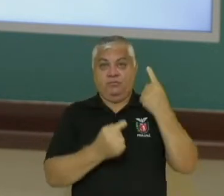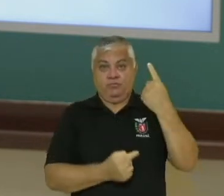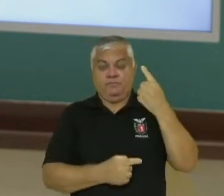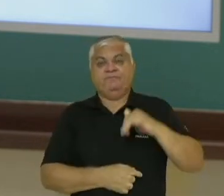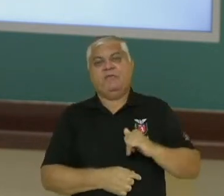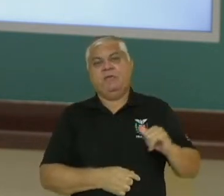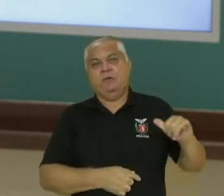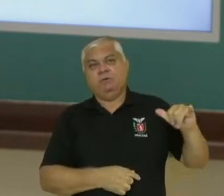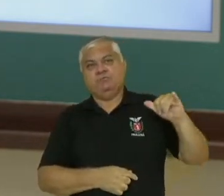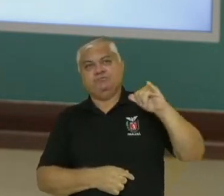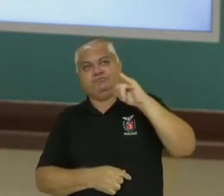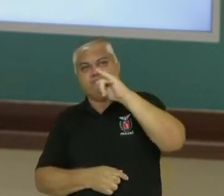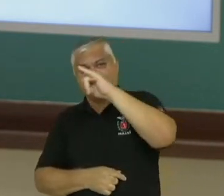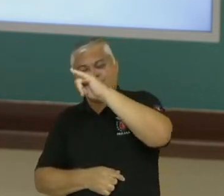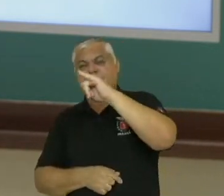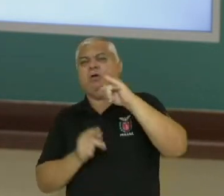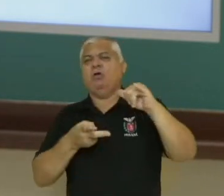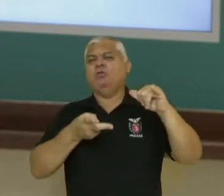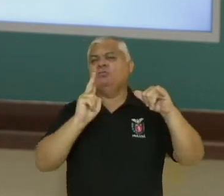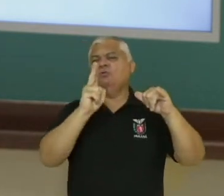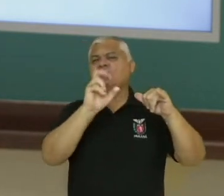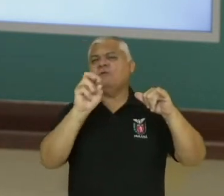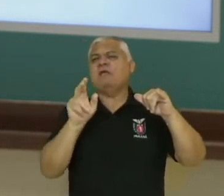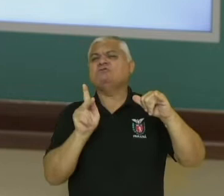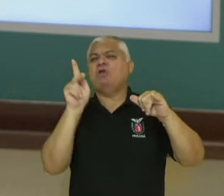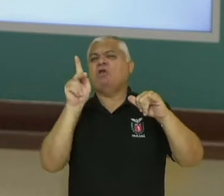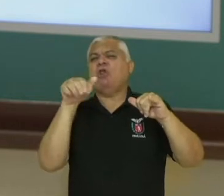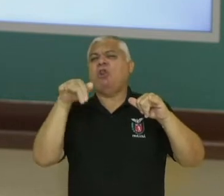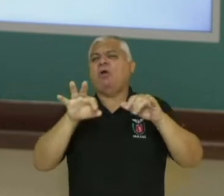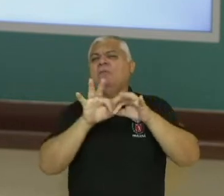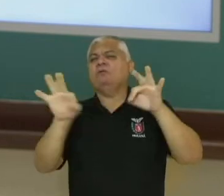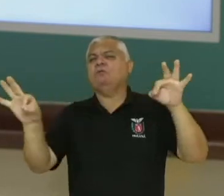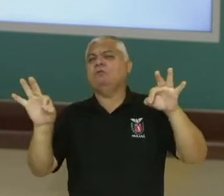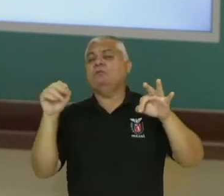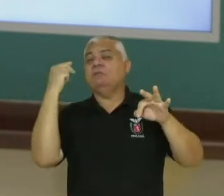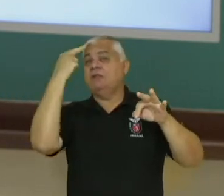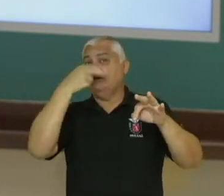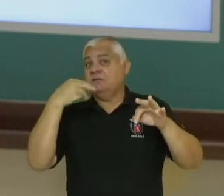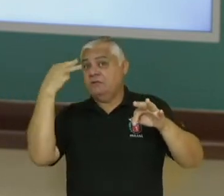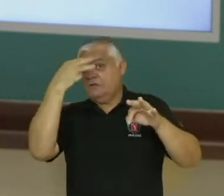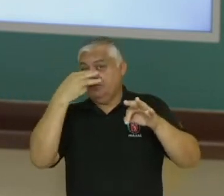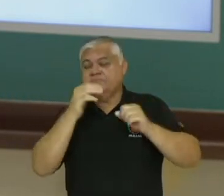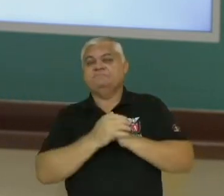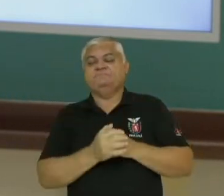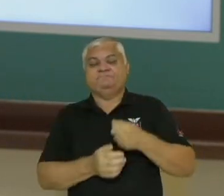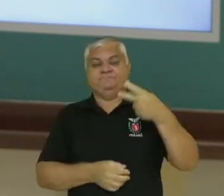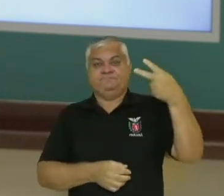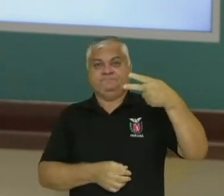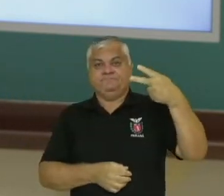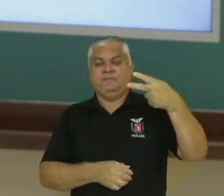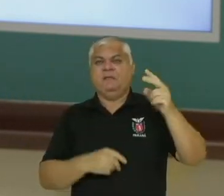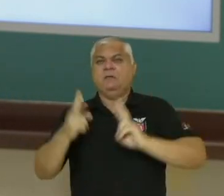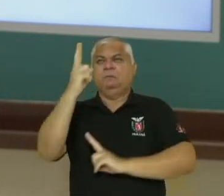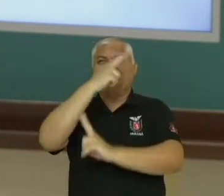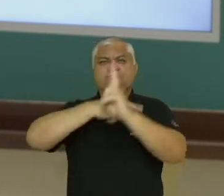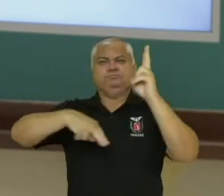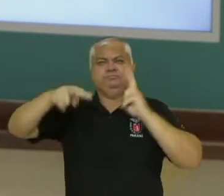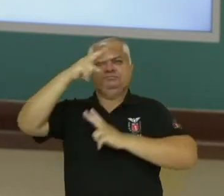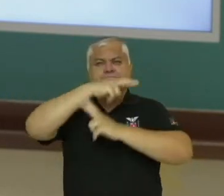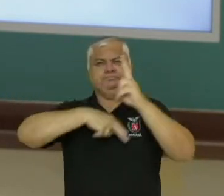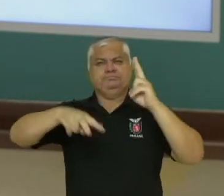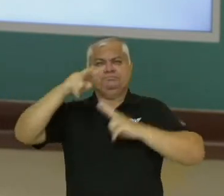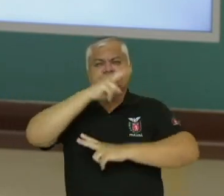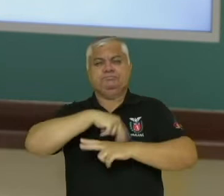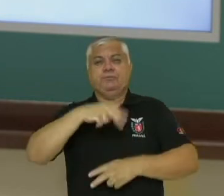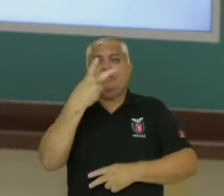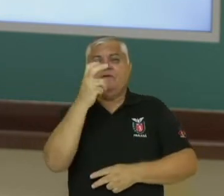De um avião que percorre 2.500 km em 3 horas. 2. De uma rajada de vento que percorre 20